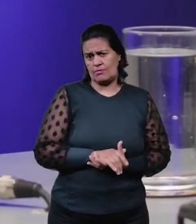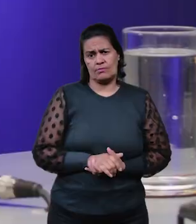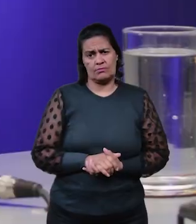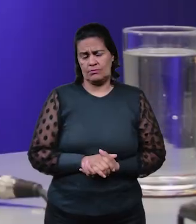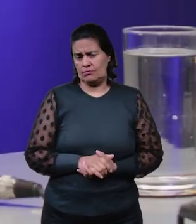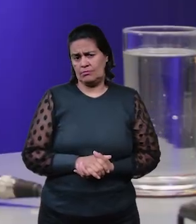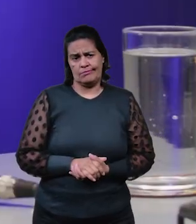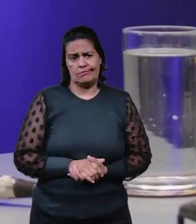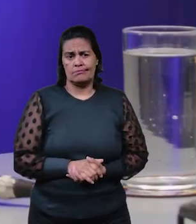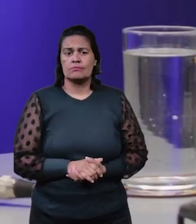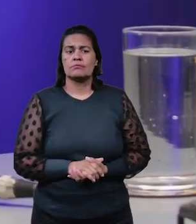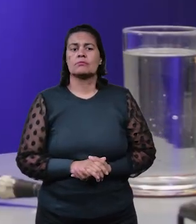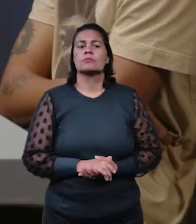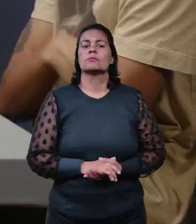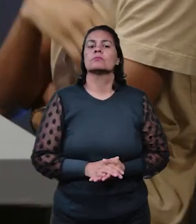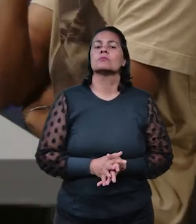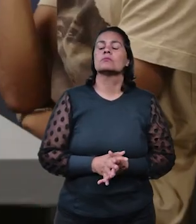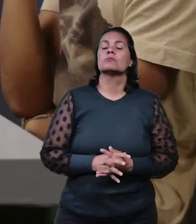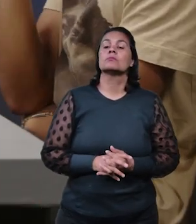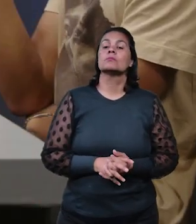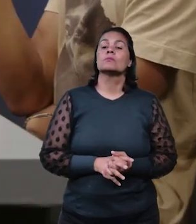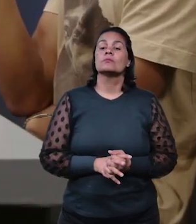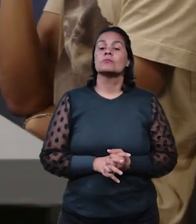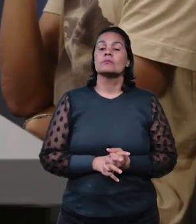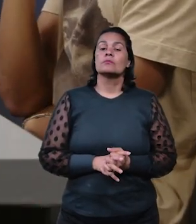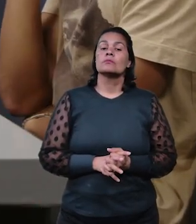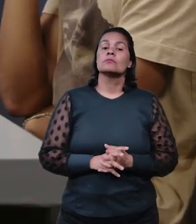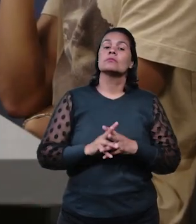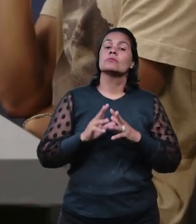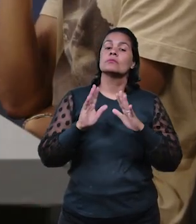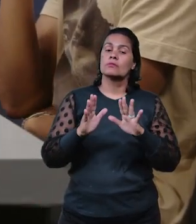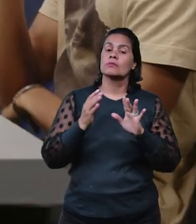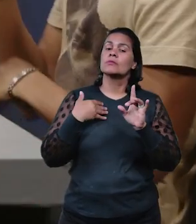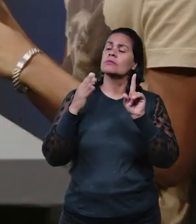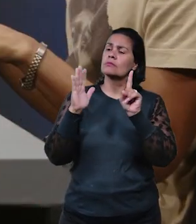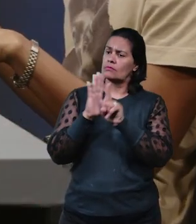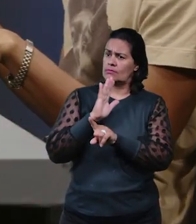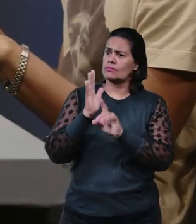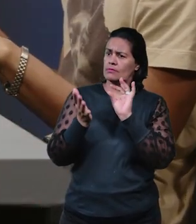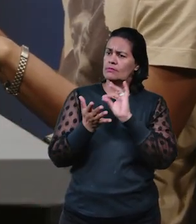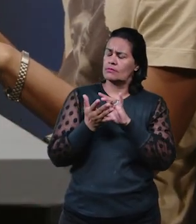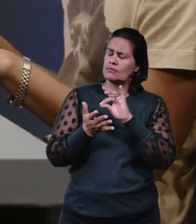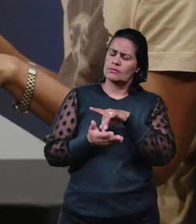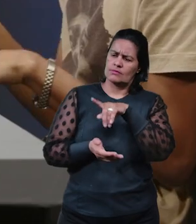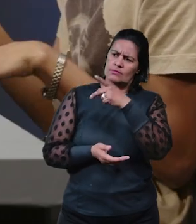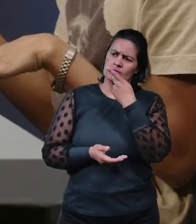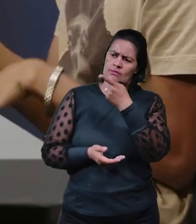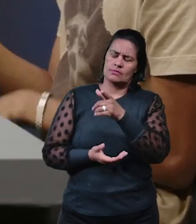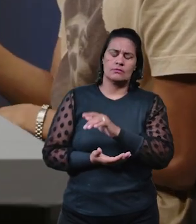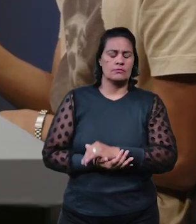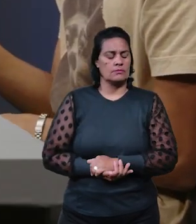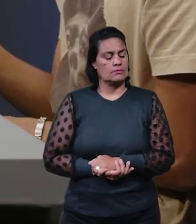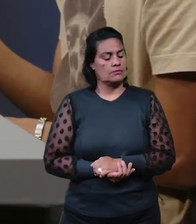crespo ou cacheado. exatamente. É isso que eu ia te perguntar mesmo, essa parada de,